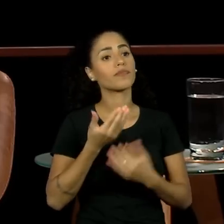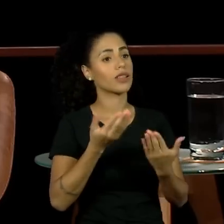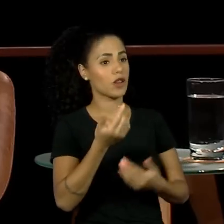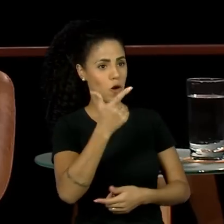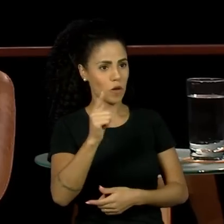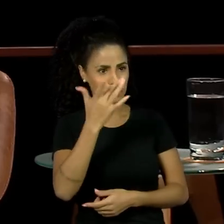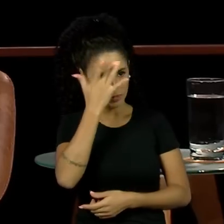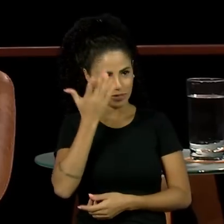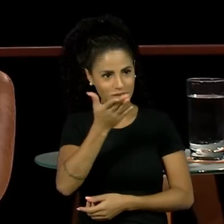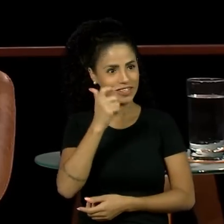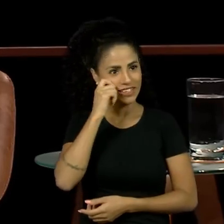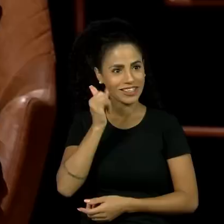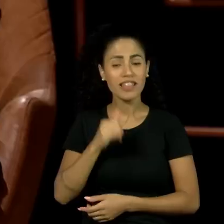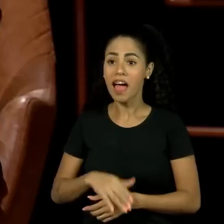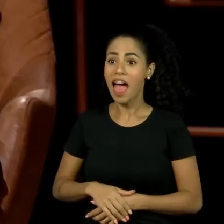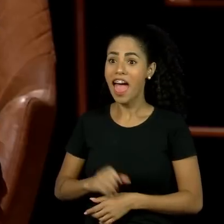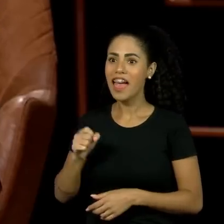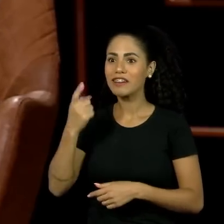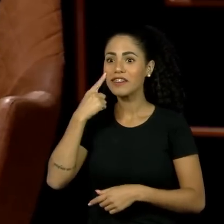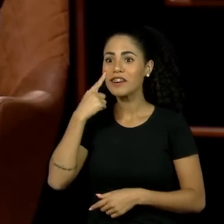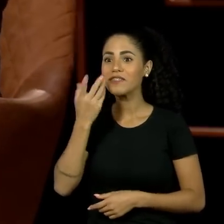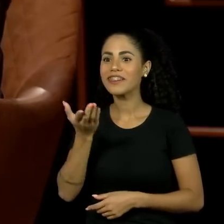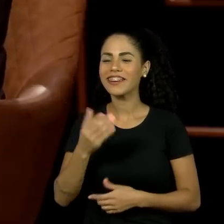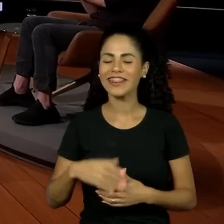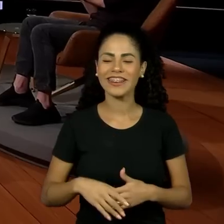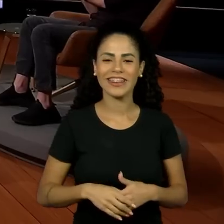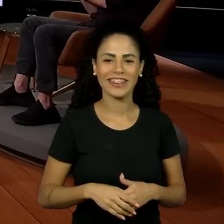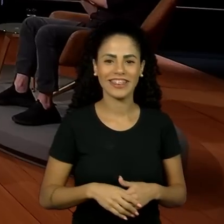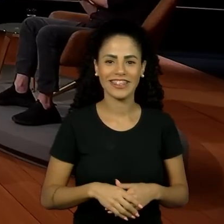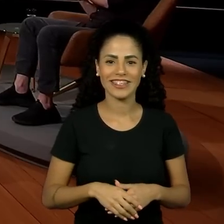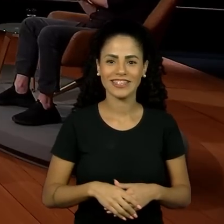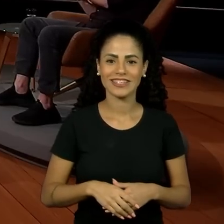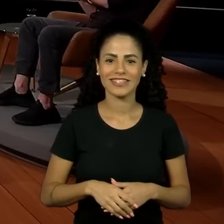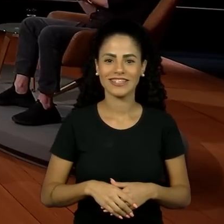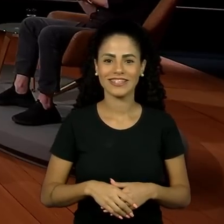depoimento aí para você. Ah, foi? Foi. Eita!